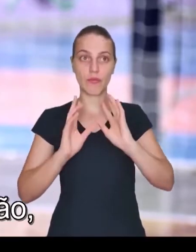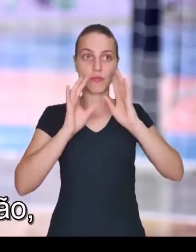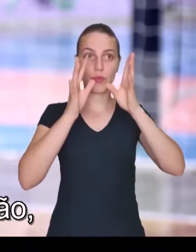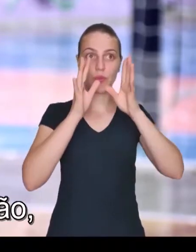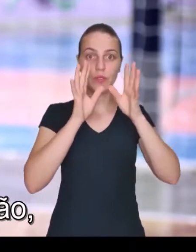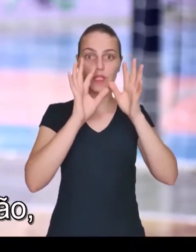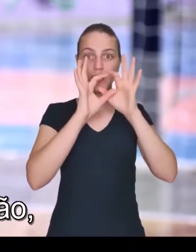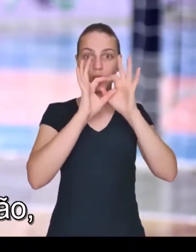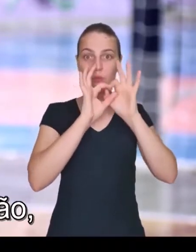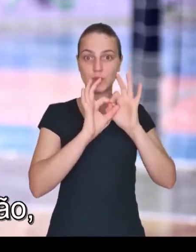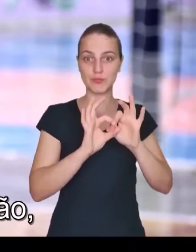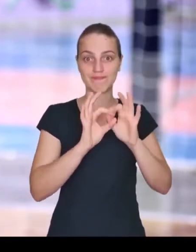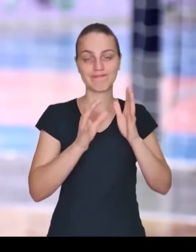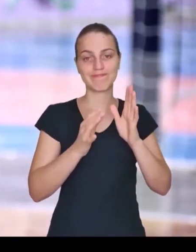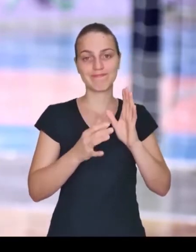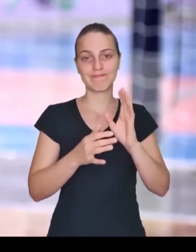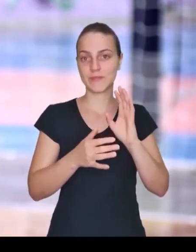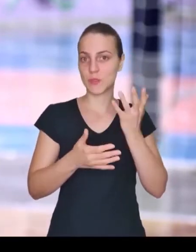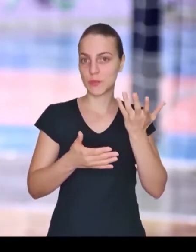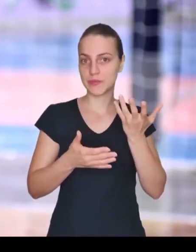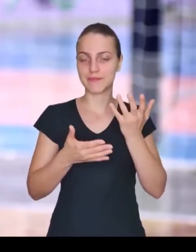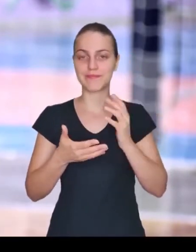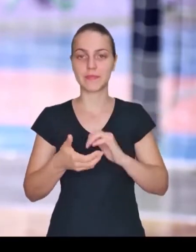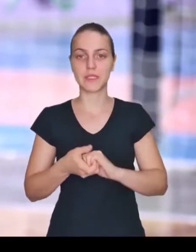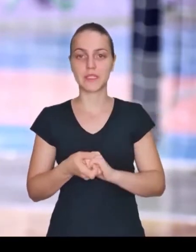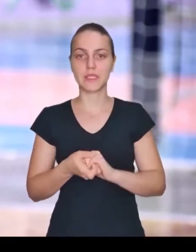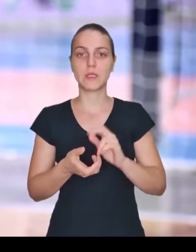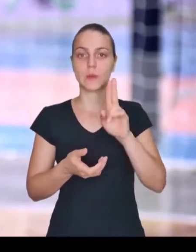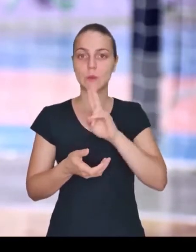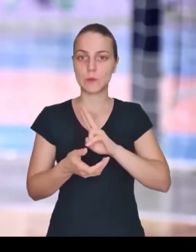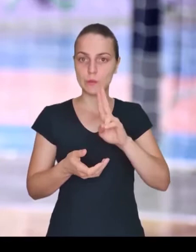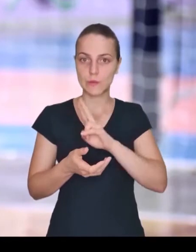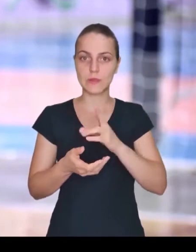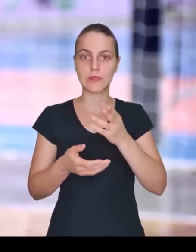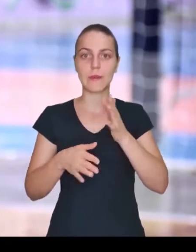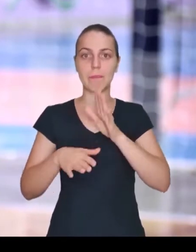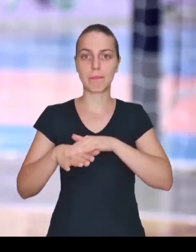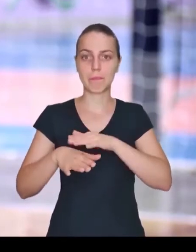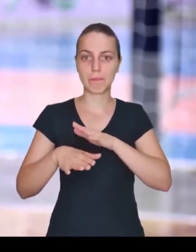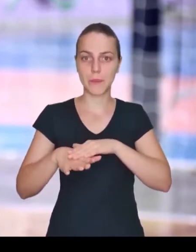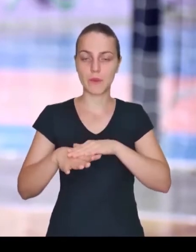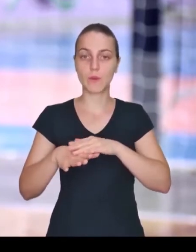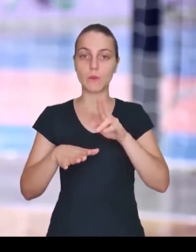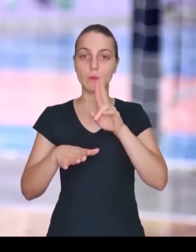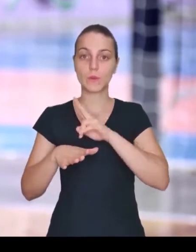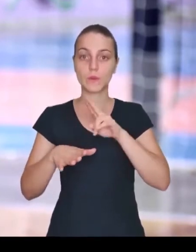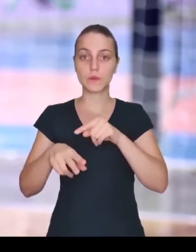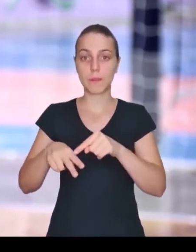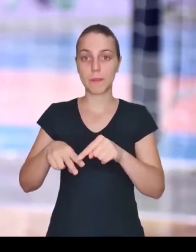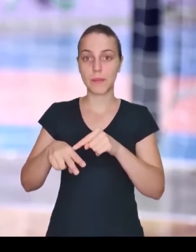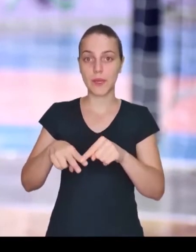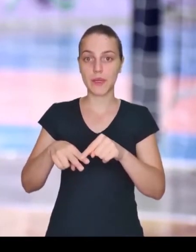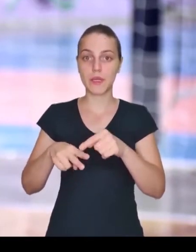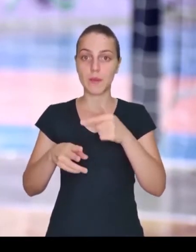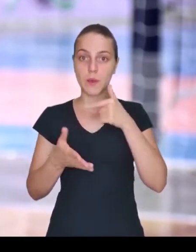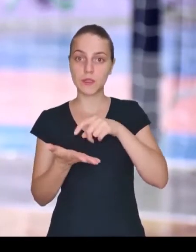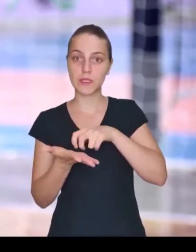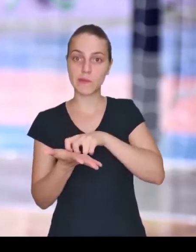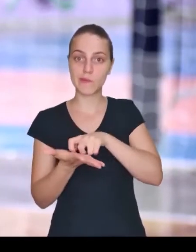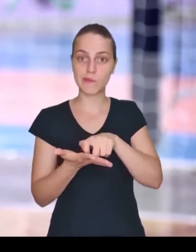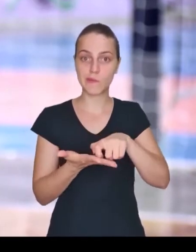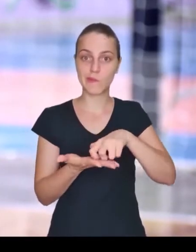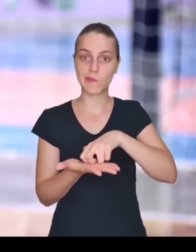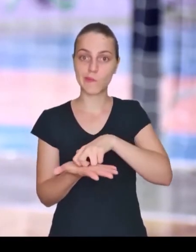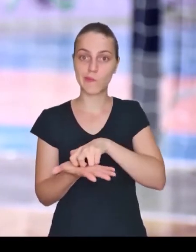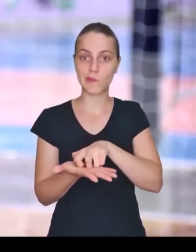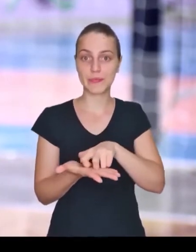da locomoção em chão, nós utilizamos muito a mão, a perna para poder ter o arraste no chão e para poder fazer o ataque ou